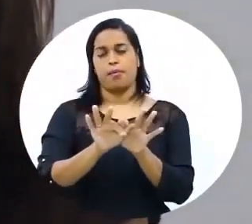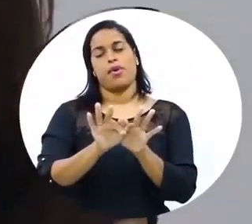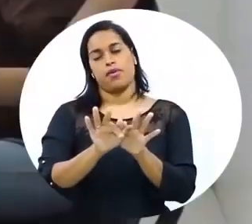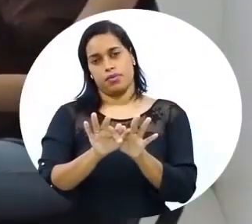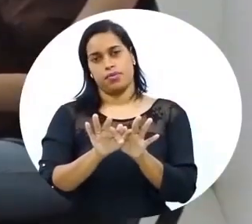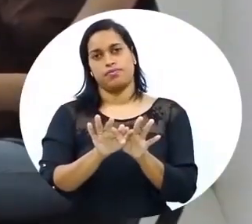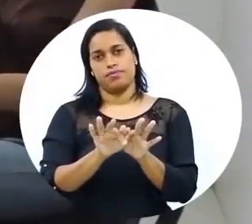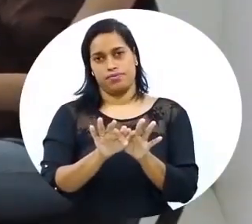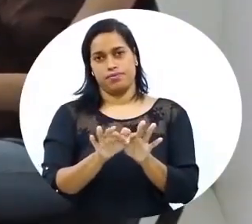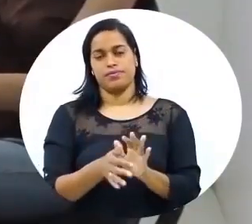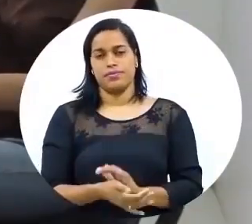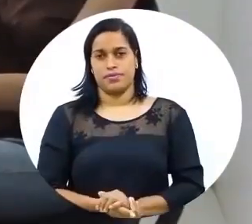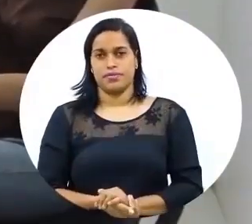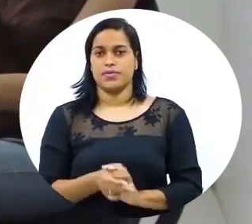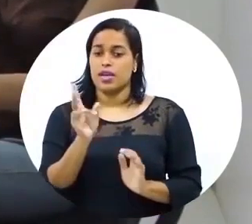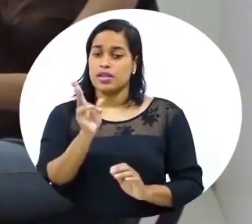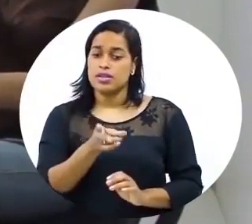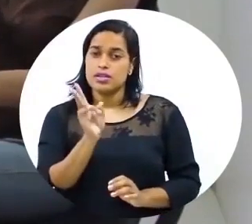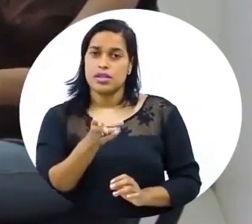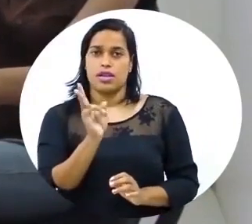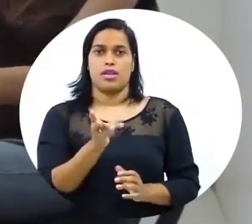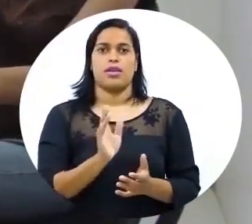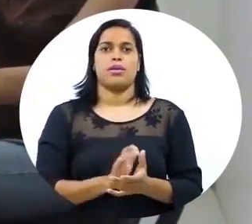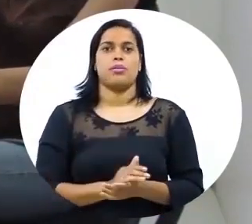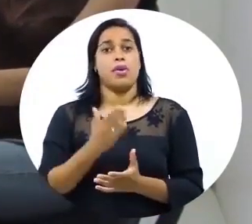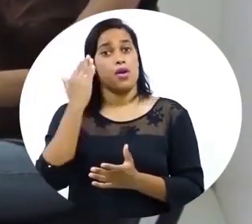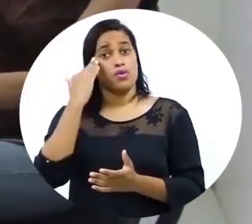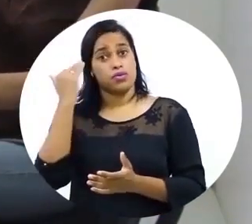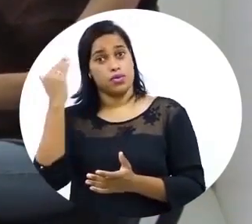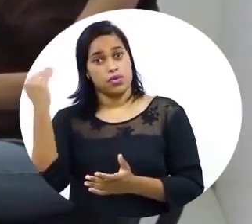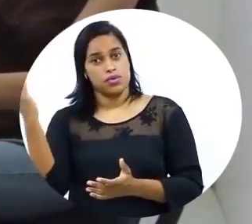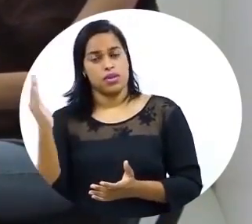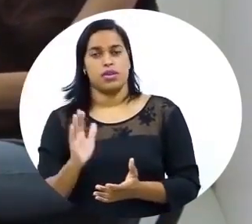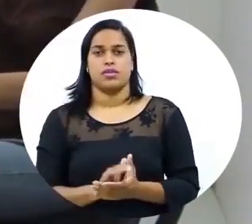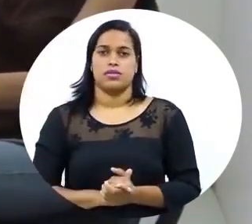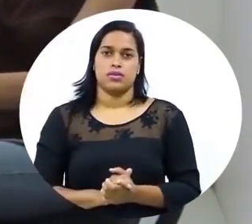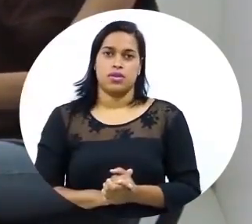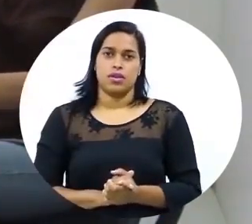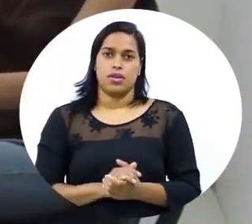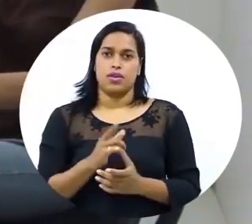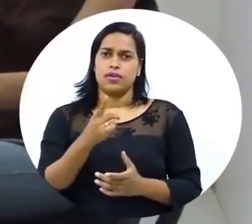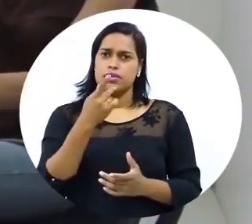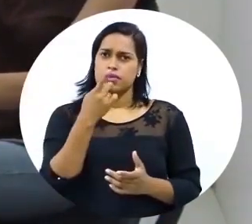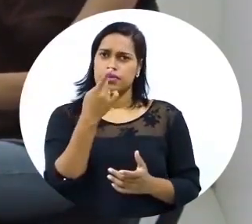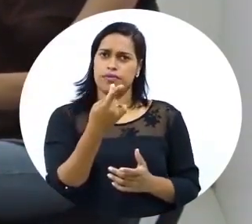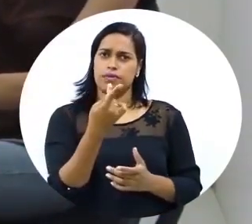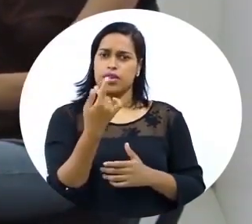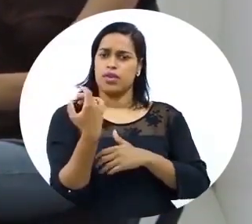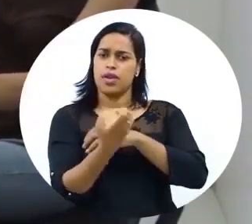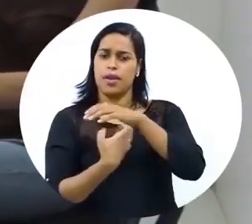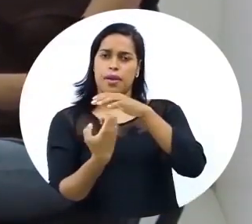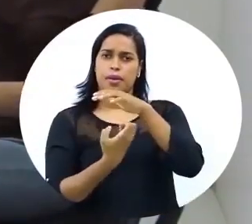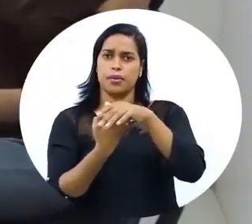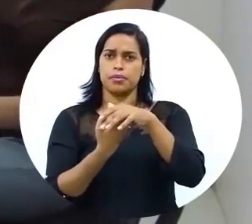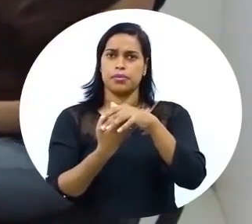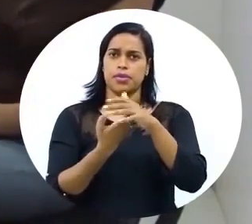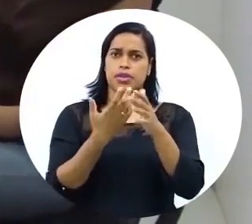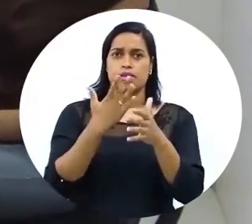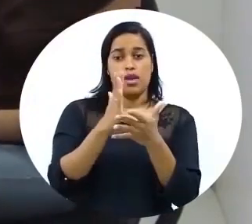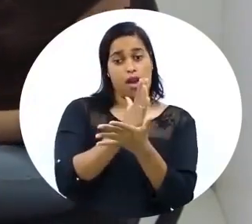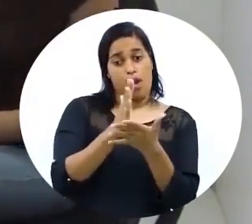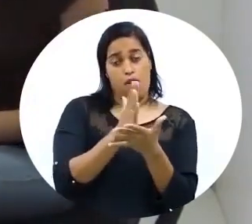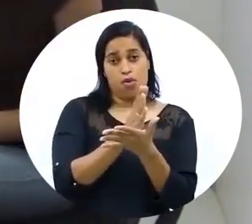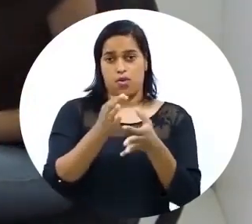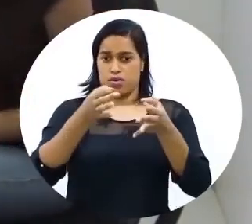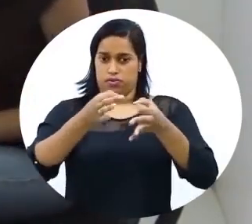né? Mas bem, um brinde a vocês, ao sucesso de vocês. Tem uma coisa que você falou, empresa mais informal. Eu já